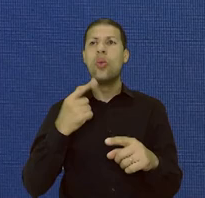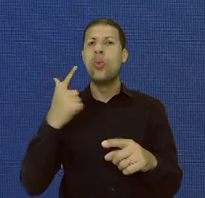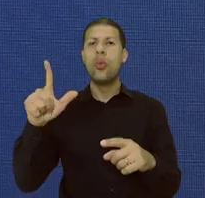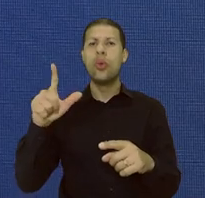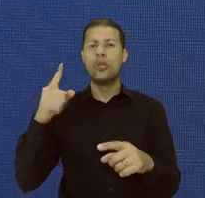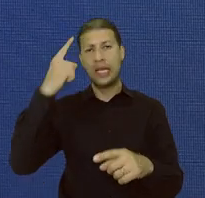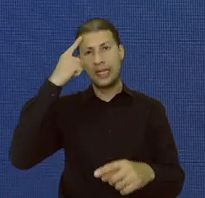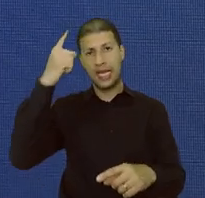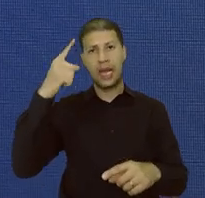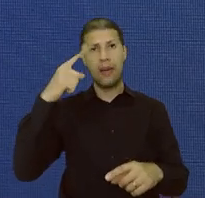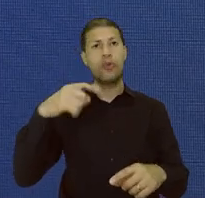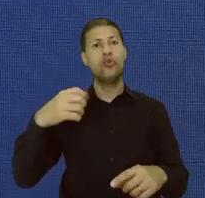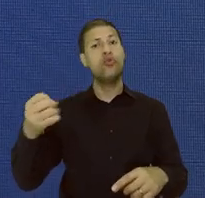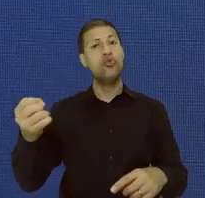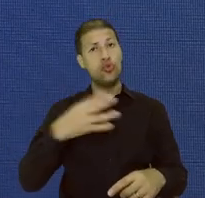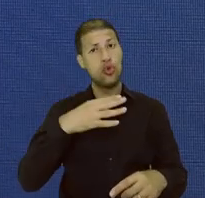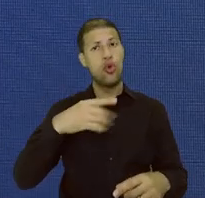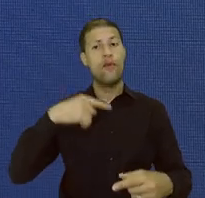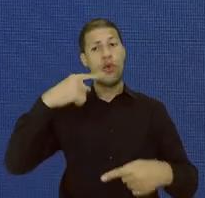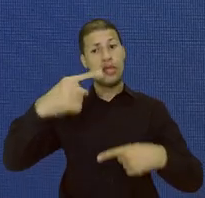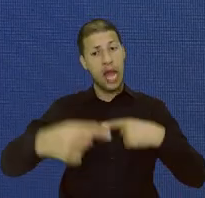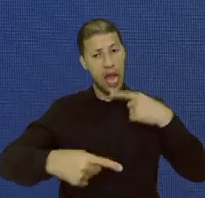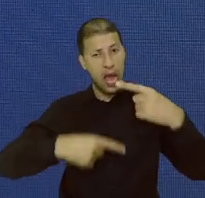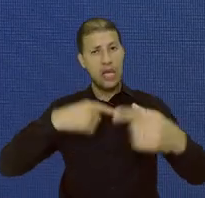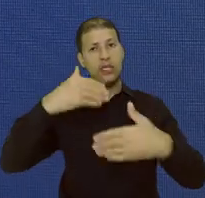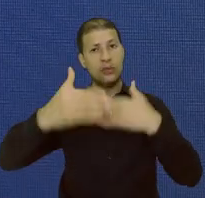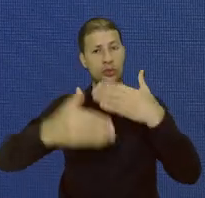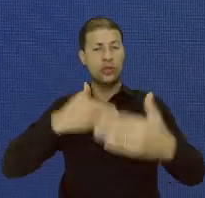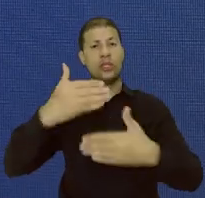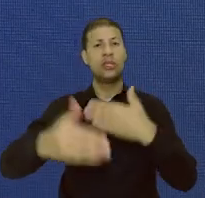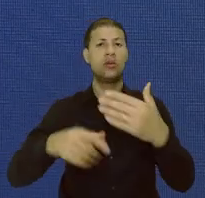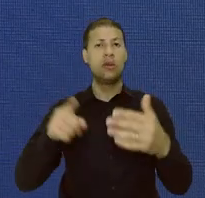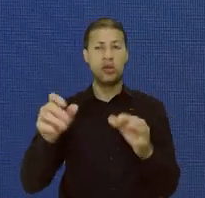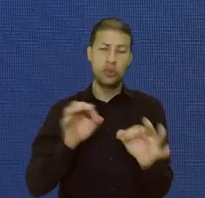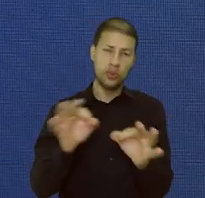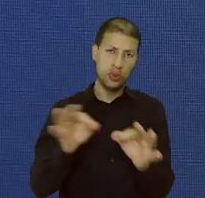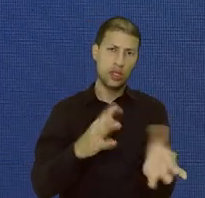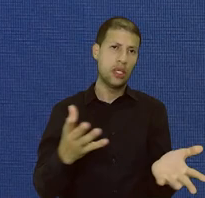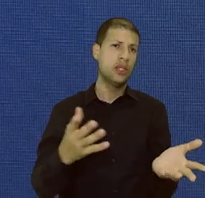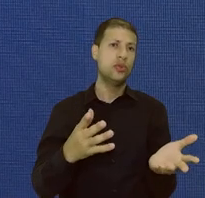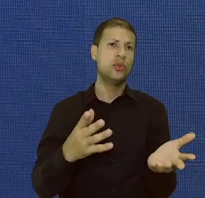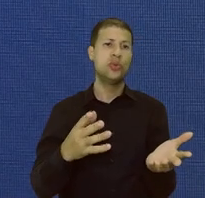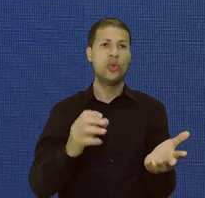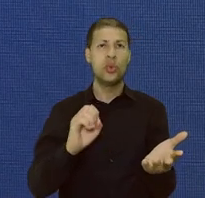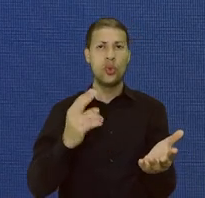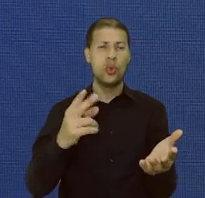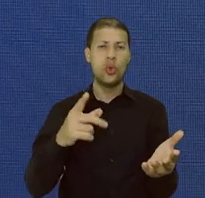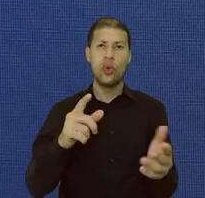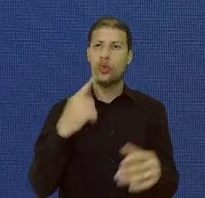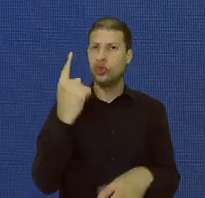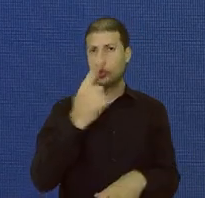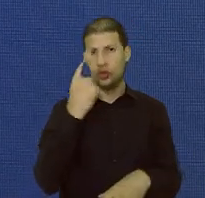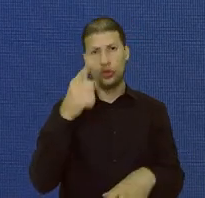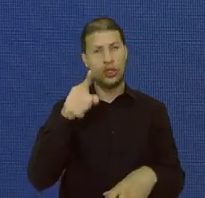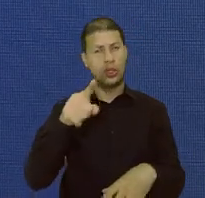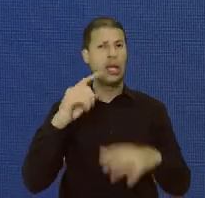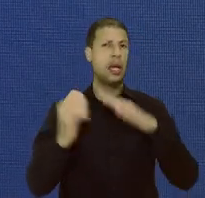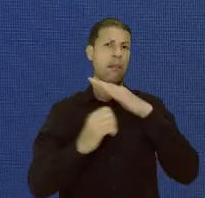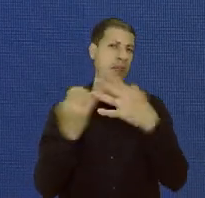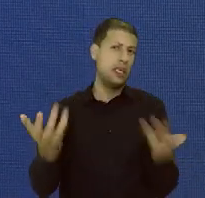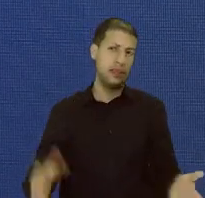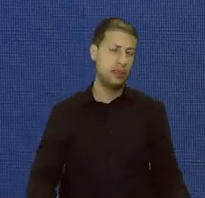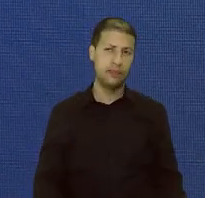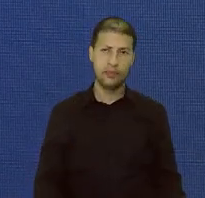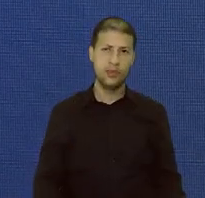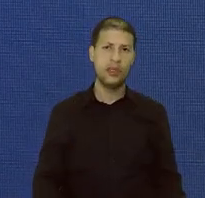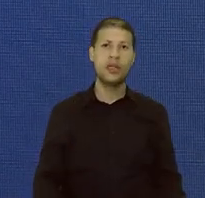um novo ciclo que ele vai que ele vai estar controlando fazendo a gestão daquela companhia e assim